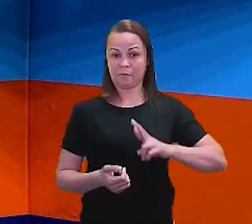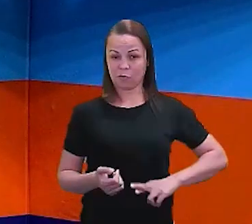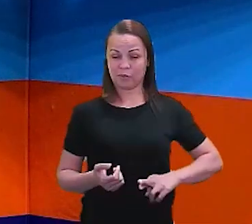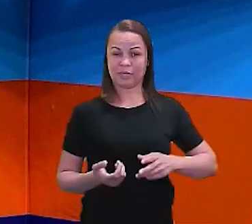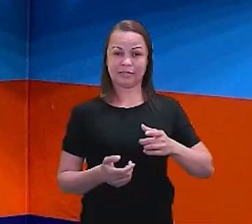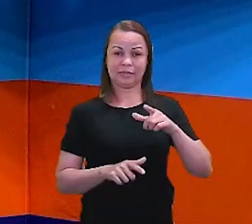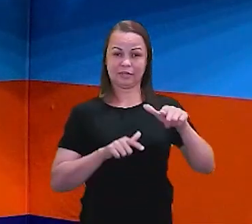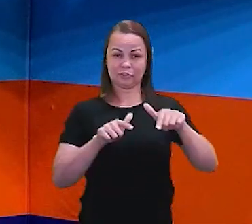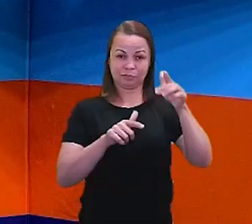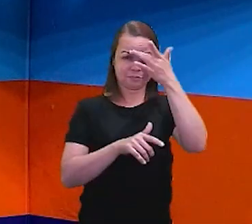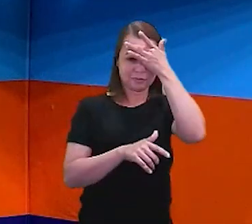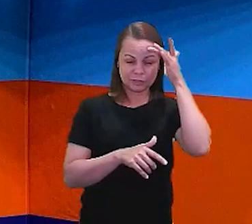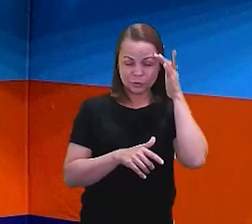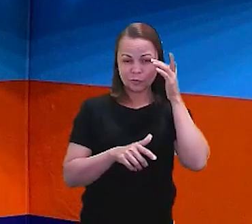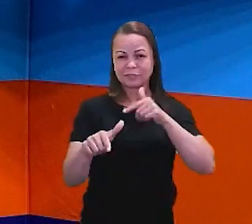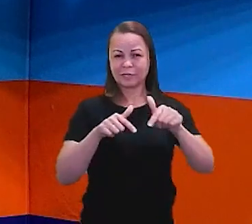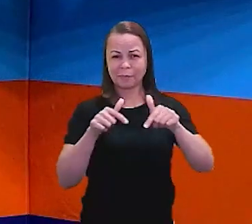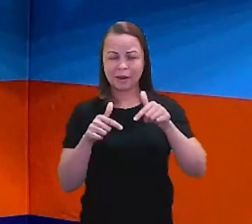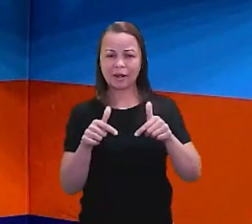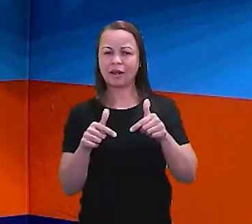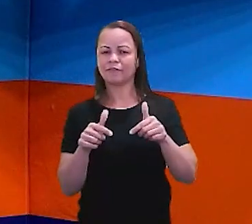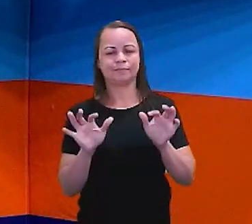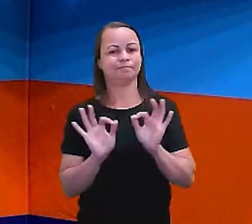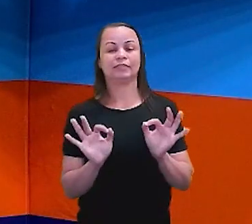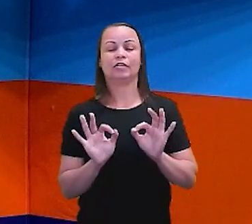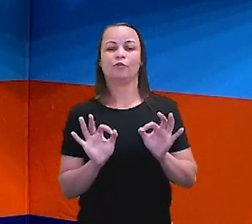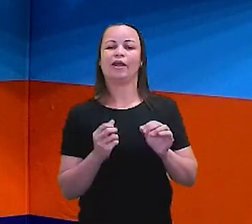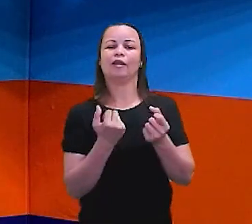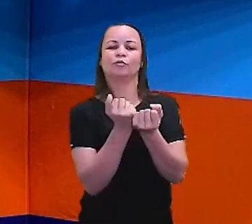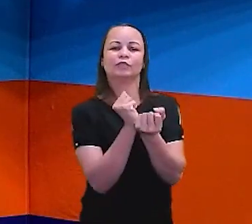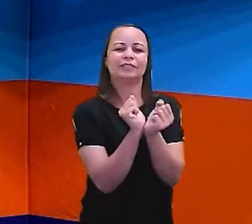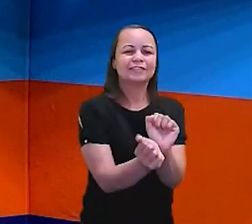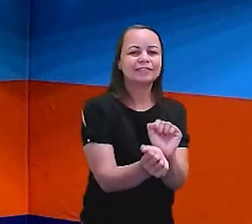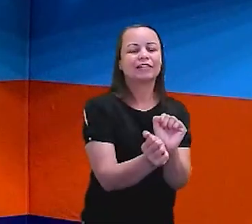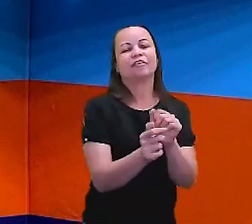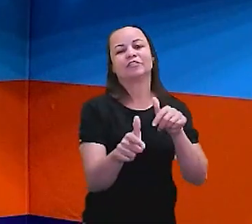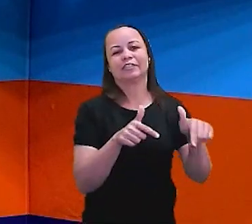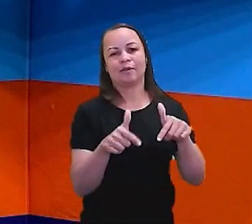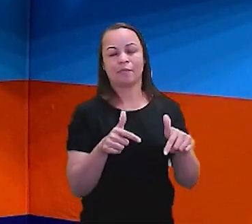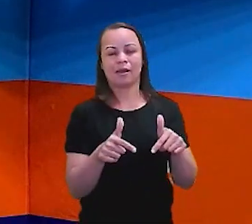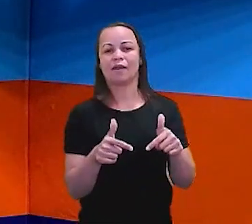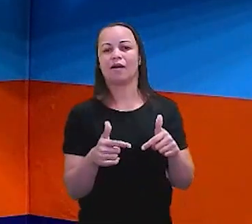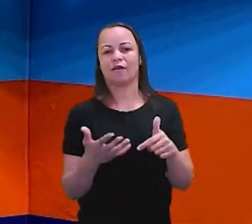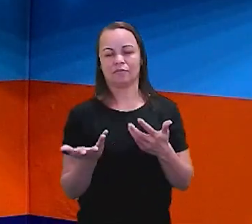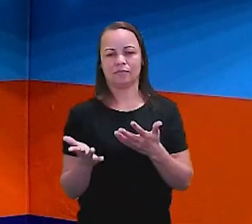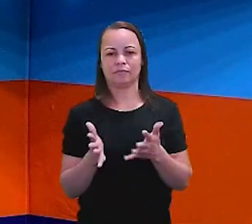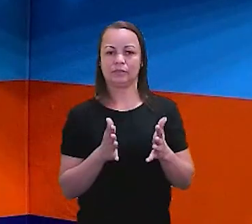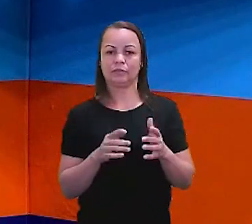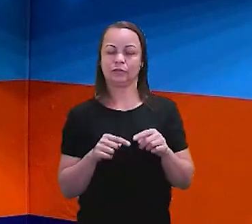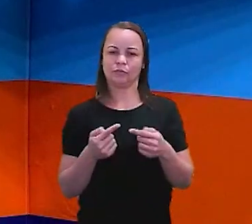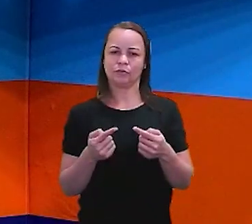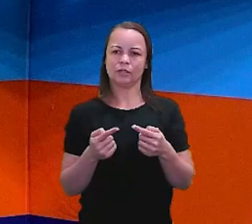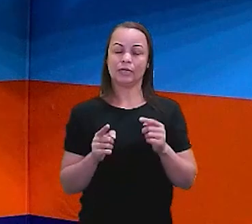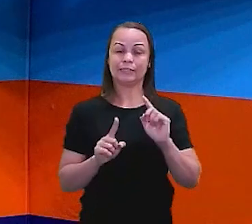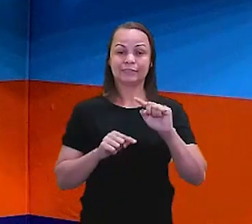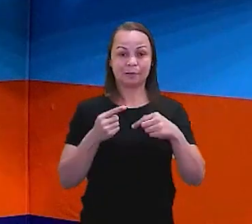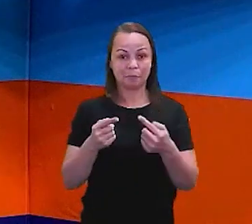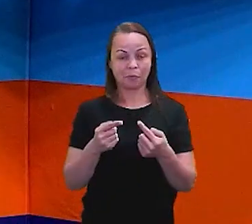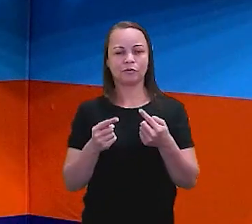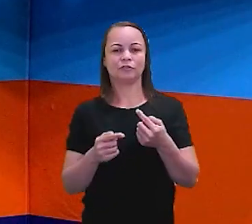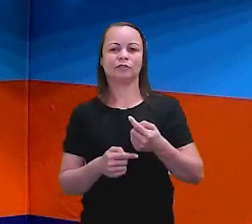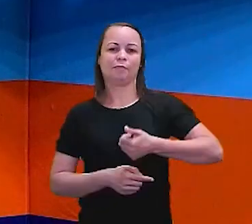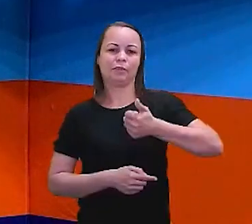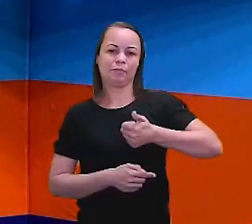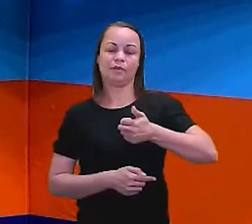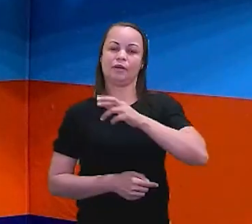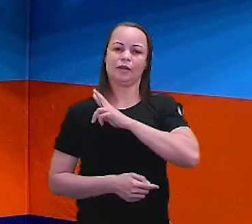remunerados. Era o quê? A mão de obra eram os escravos. Então, o Brasil não tinha nada referente para os trabalhadores. Então, a Primeira República foi